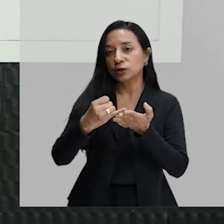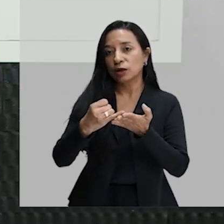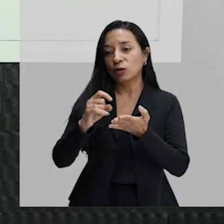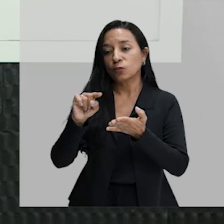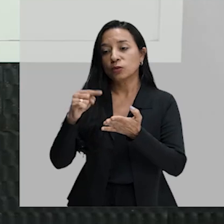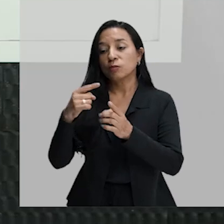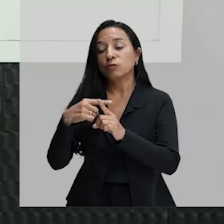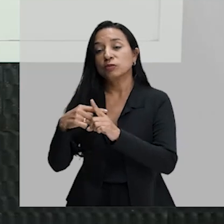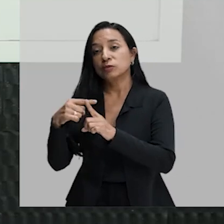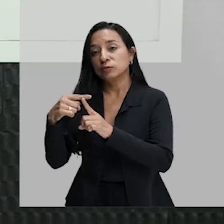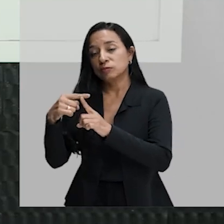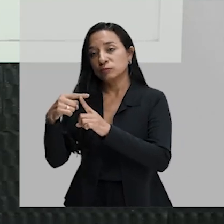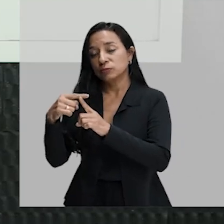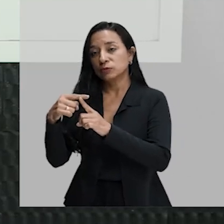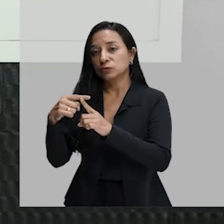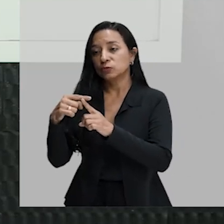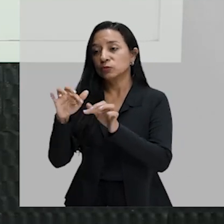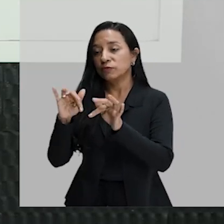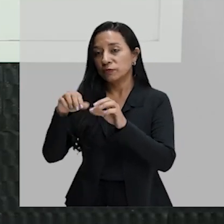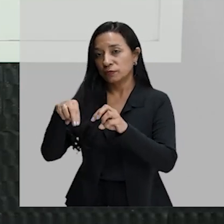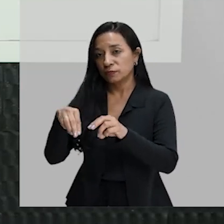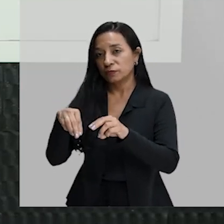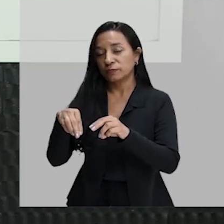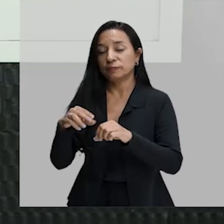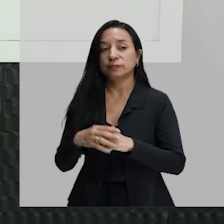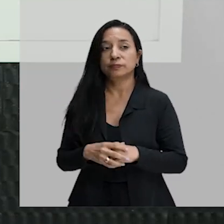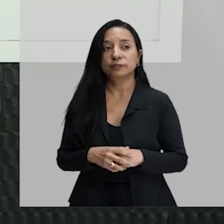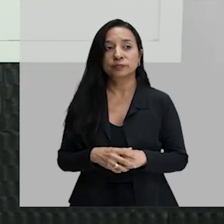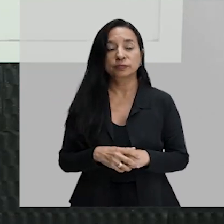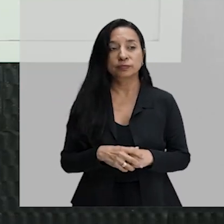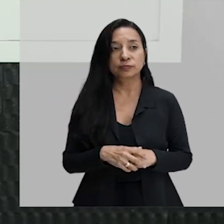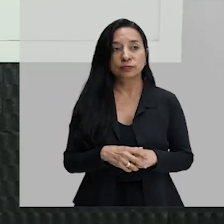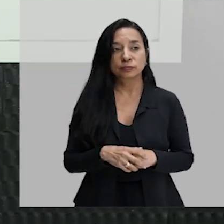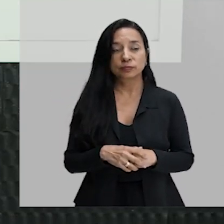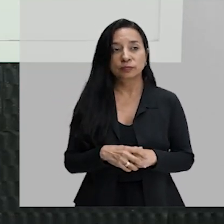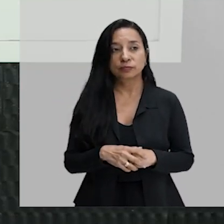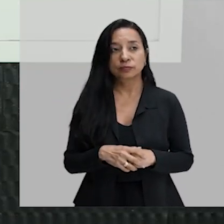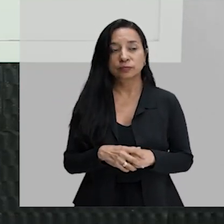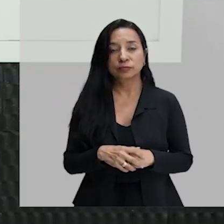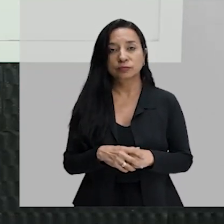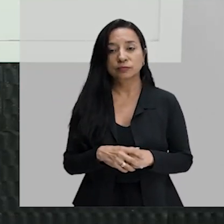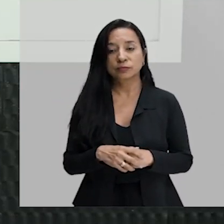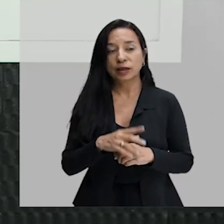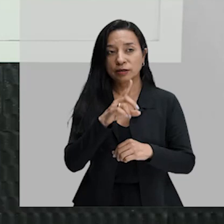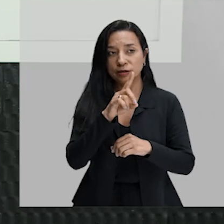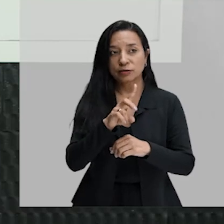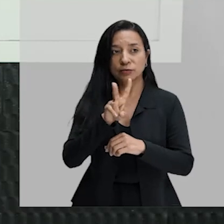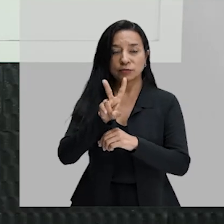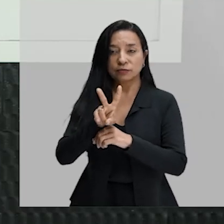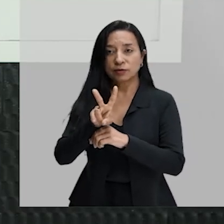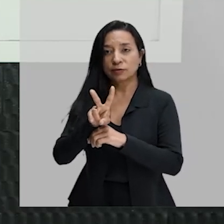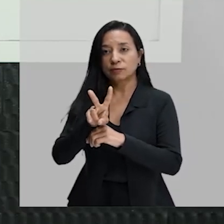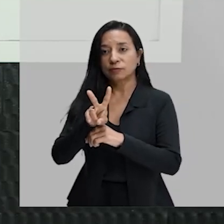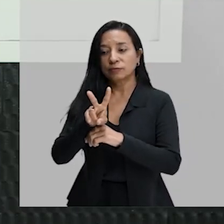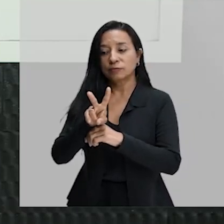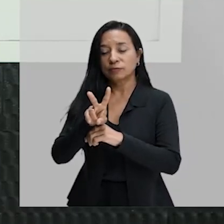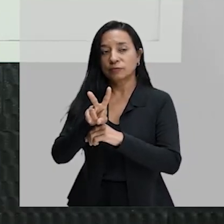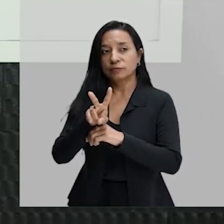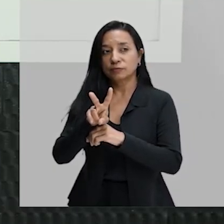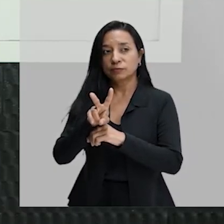do recipiente, né, que é a dilatação do recipiente, ele vai ser, ó, o volume inicial, né, que é o volume do recipiente lá,